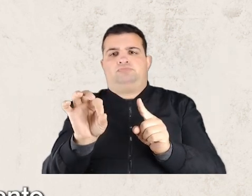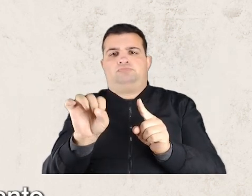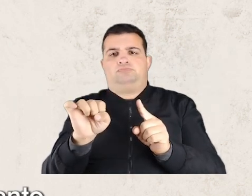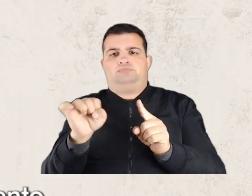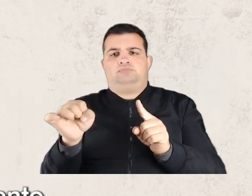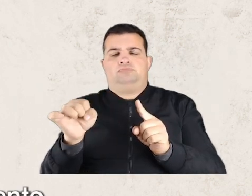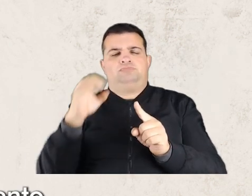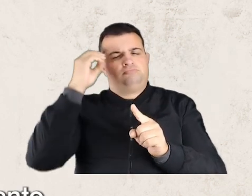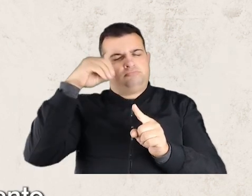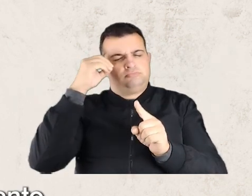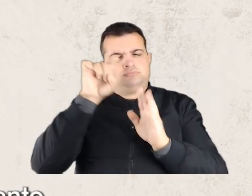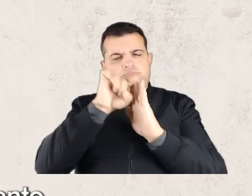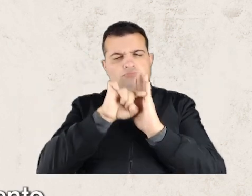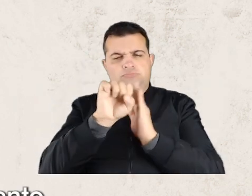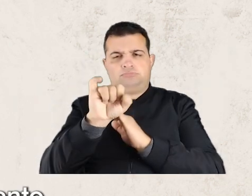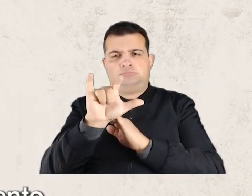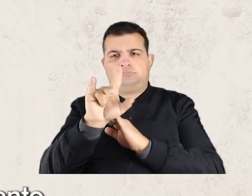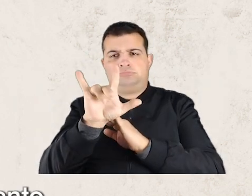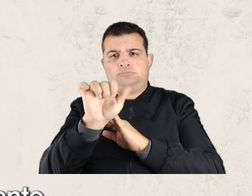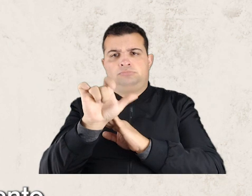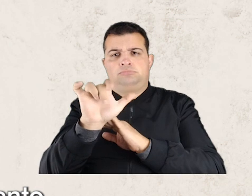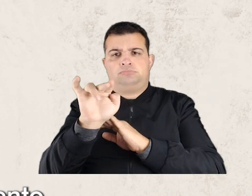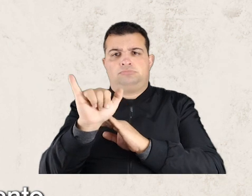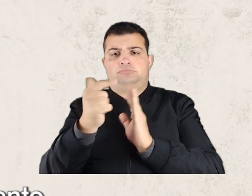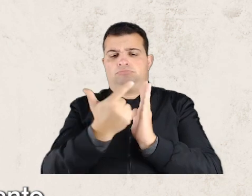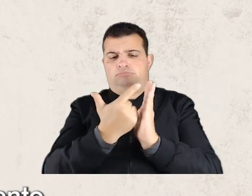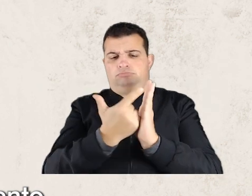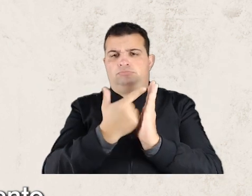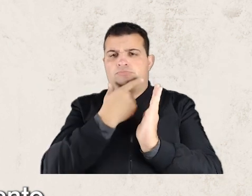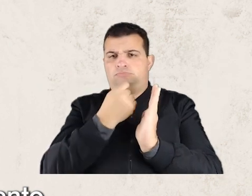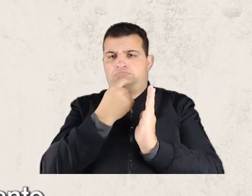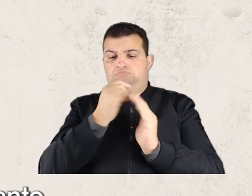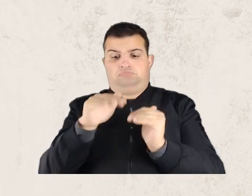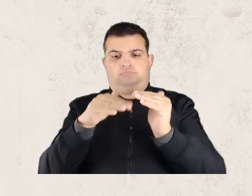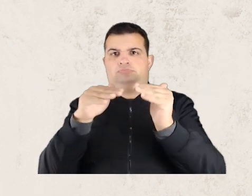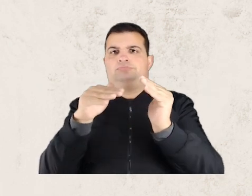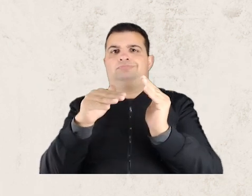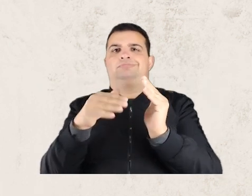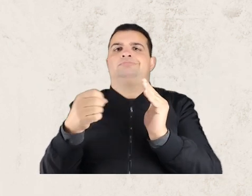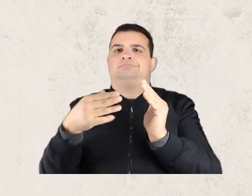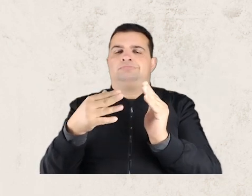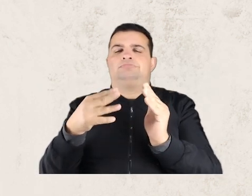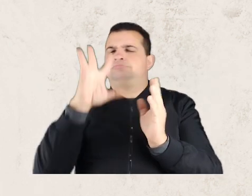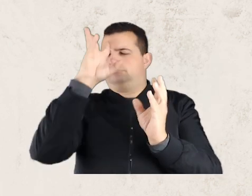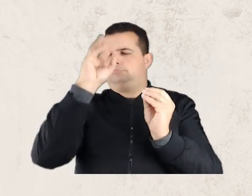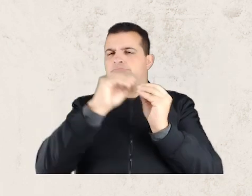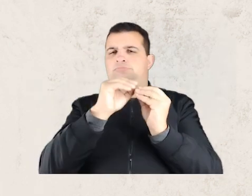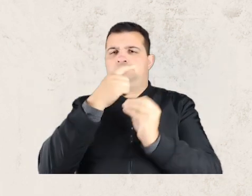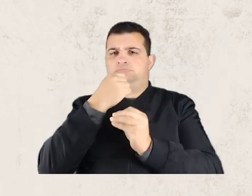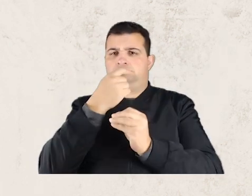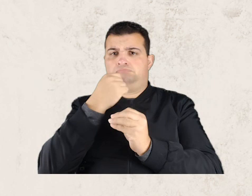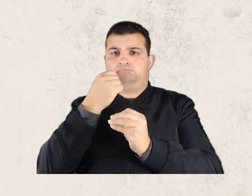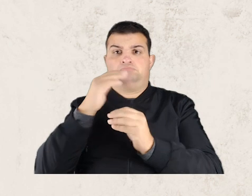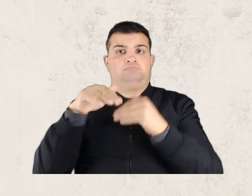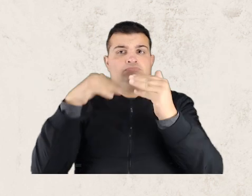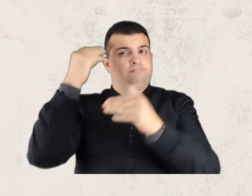1988, a pesquisadora Silvia Lani publica um manifesto no livro Homem em Movimento, uma nova concepção de homem